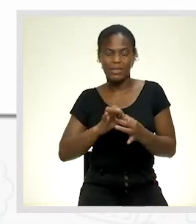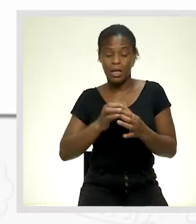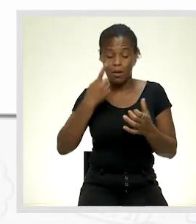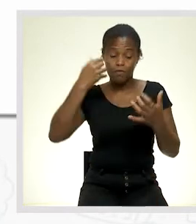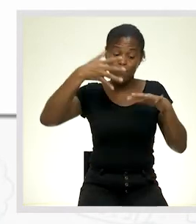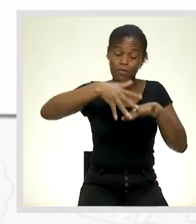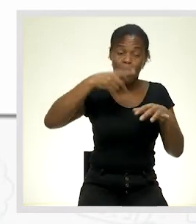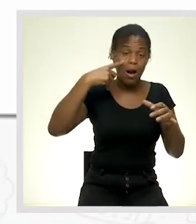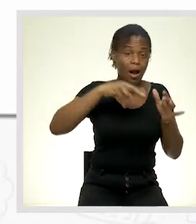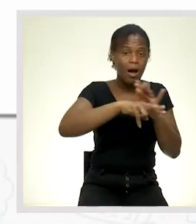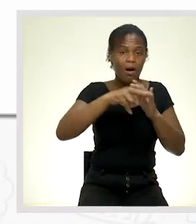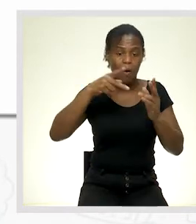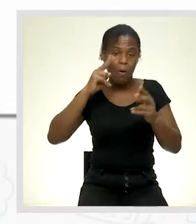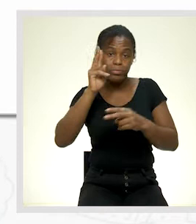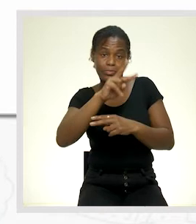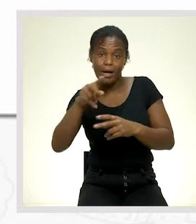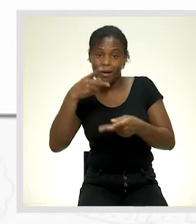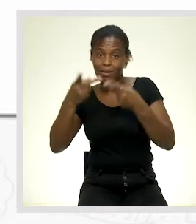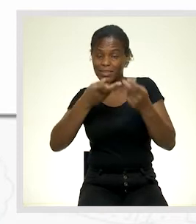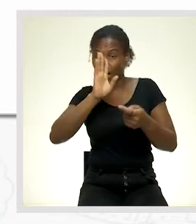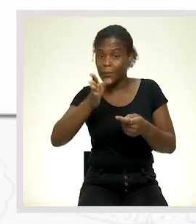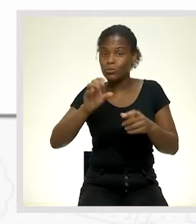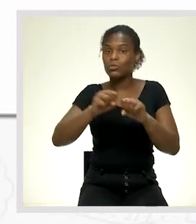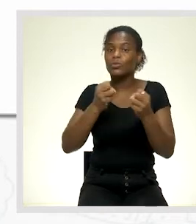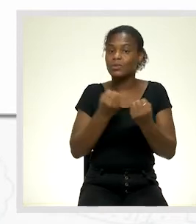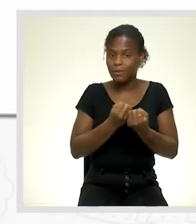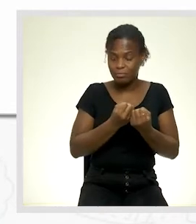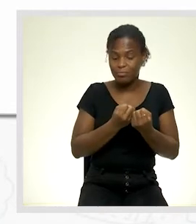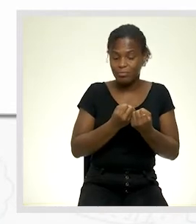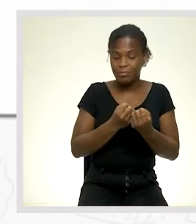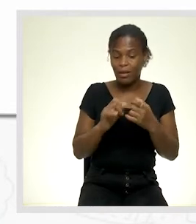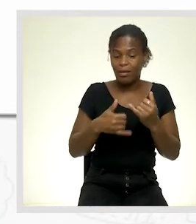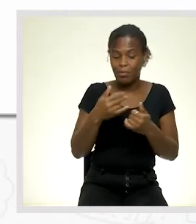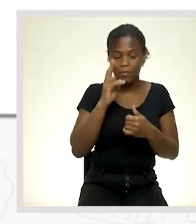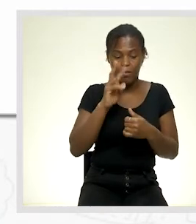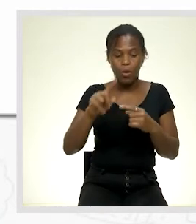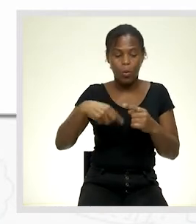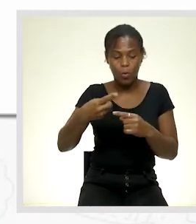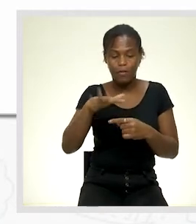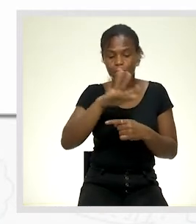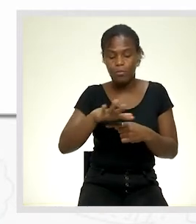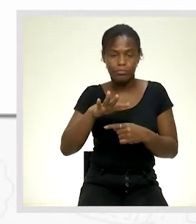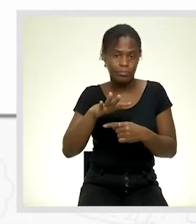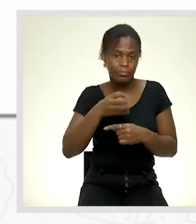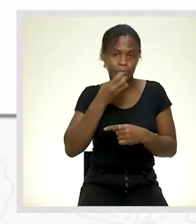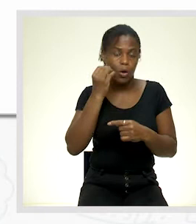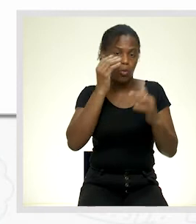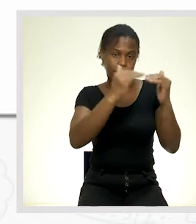Funda-se na observação e análise de costumes sociais. Vamos ainda a outras